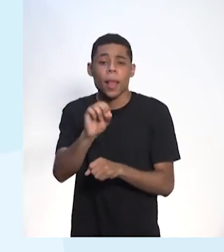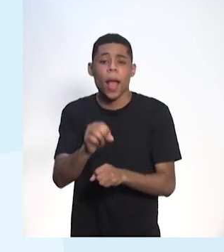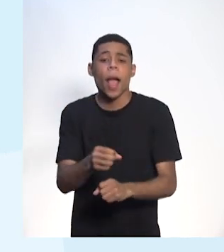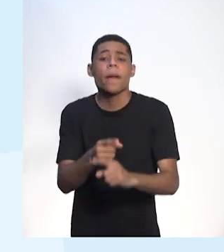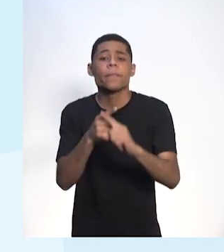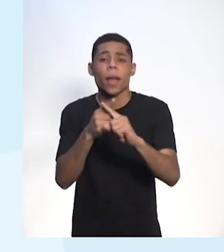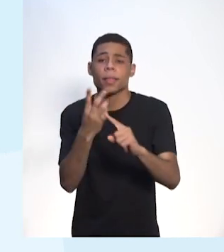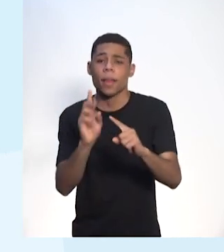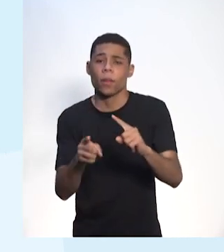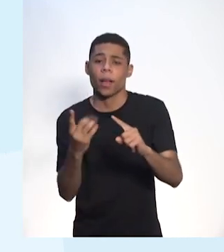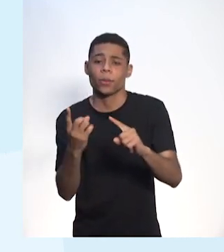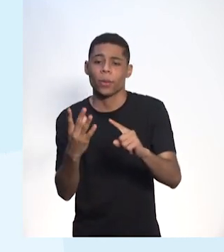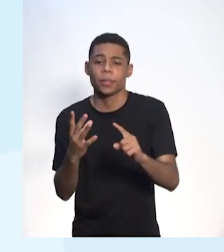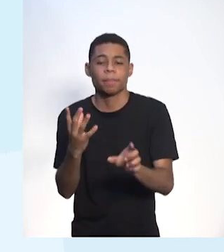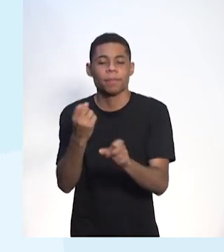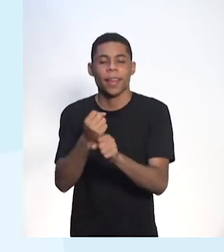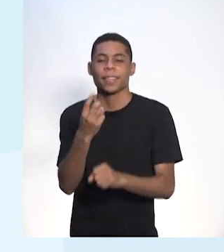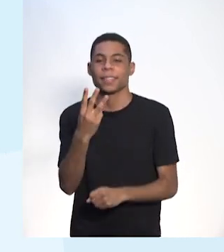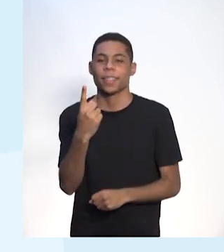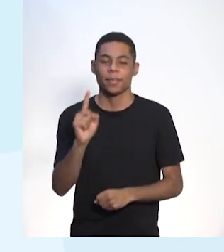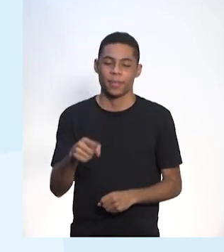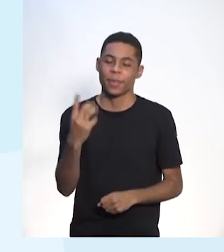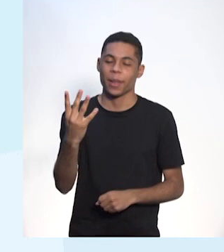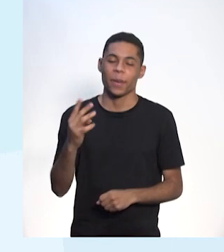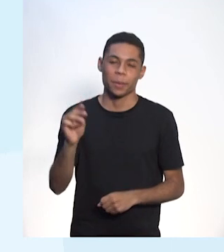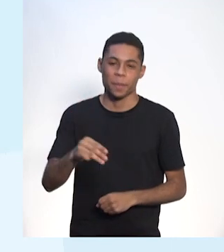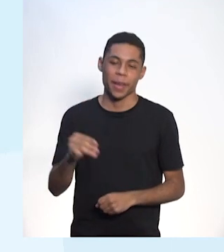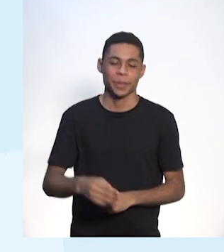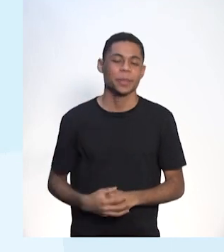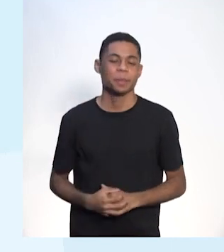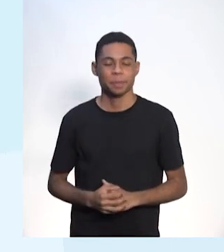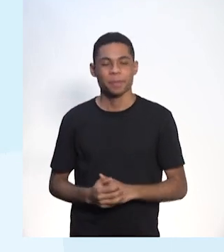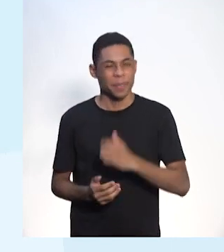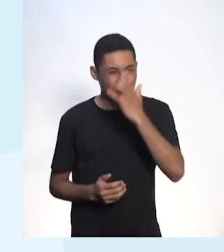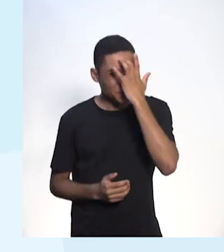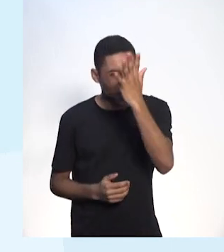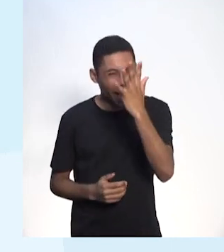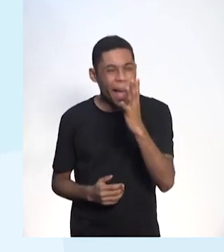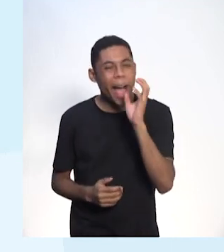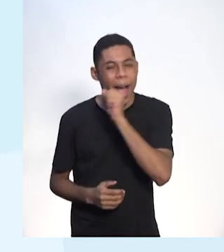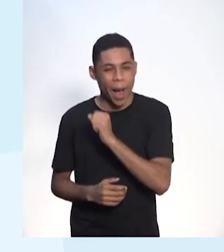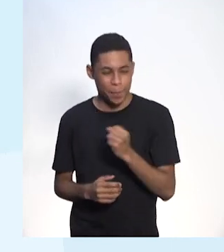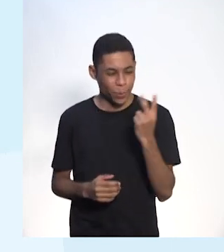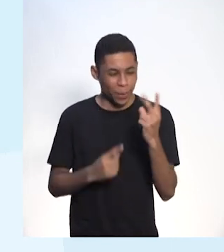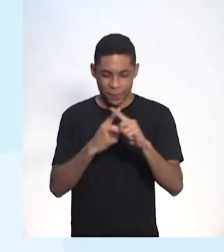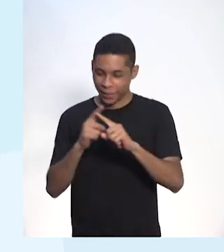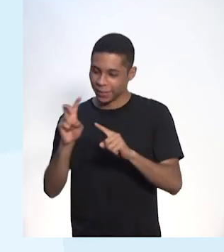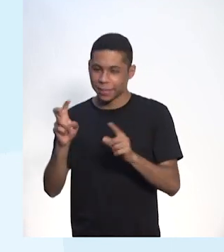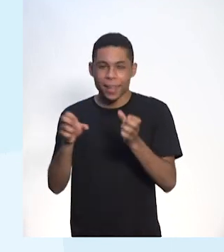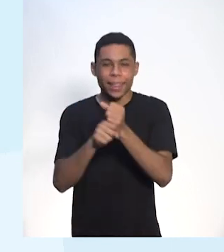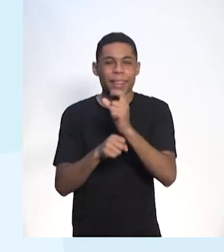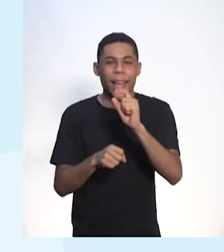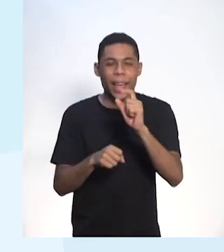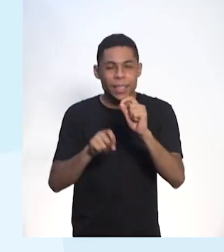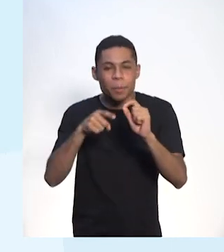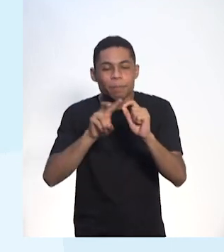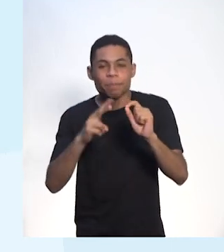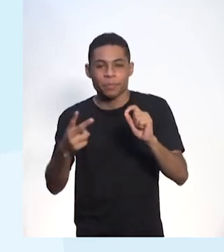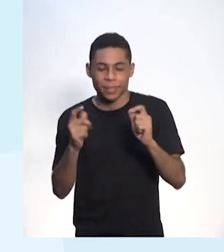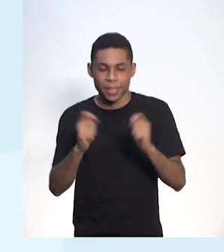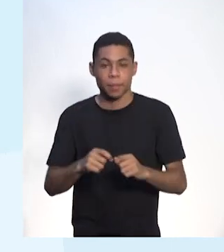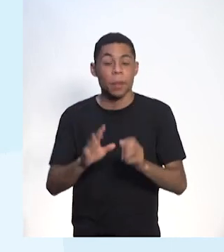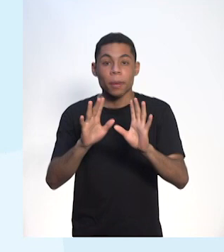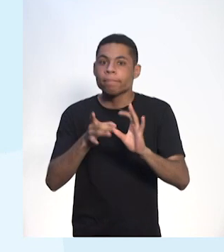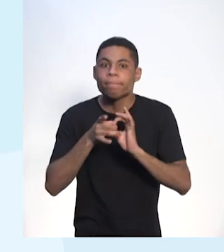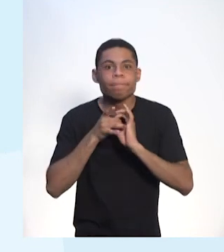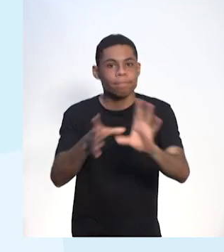vezes 3,14 igual a 31,4. Acho que é mais prático fazer dessa forma, né? Mas Sim. fique à